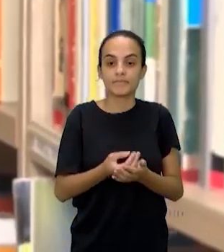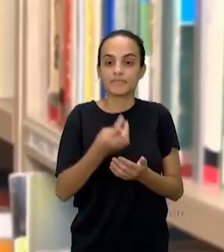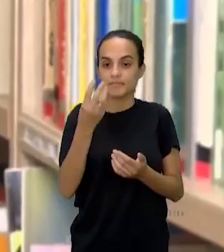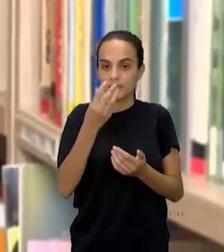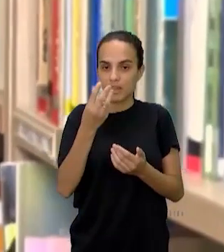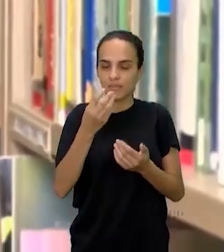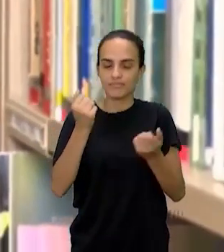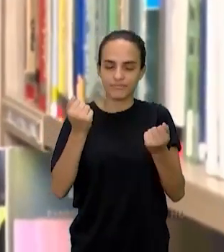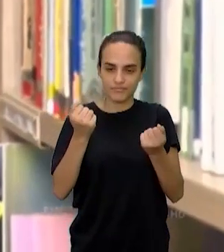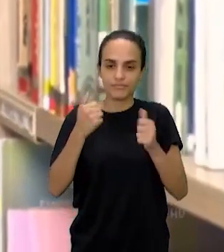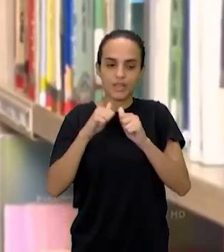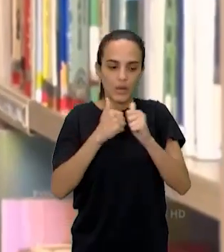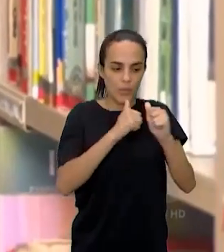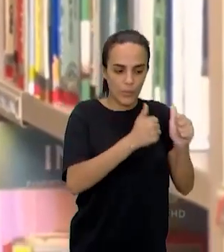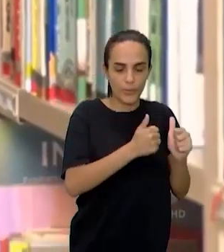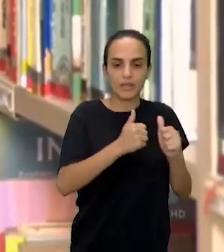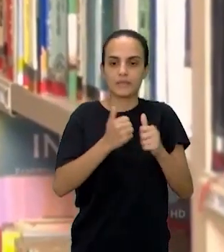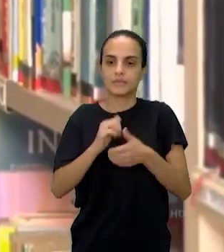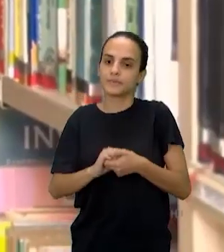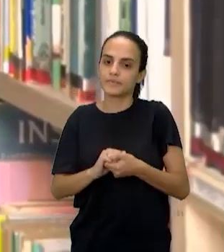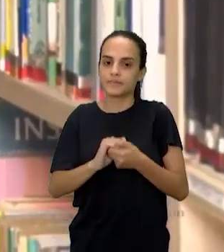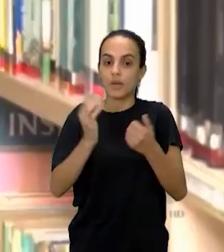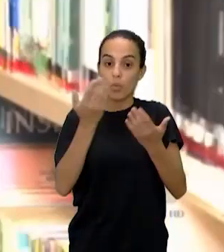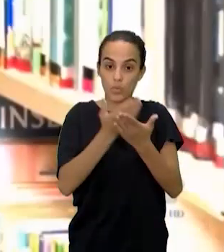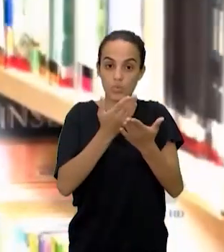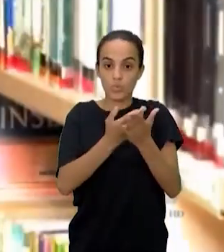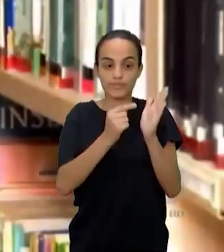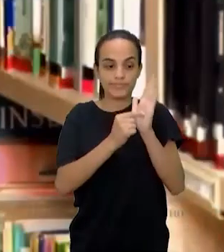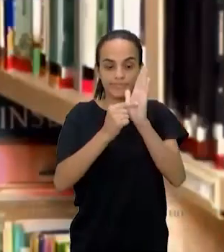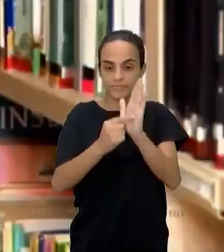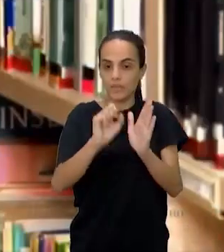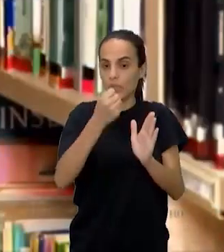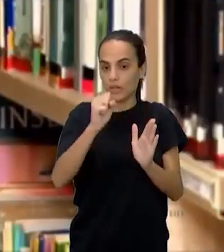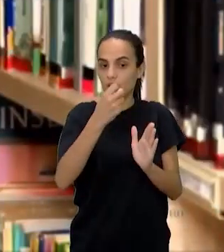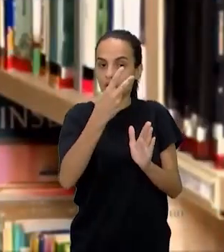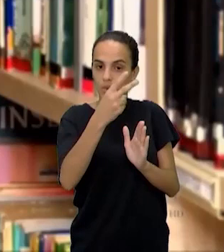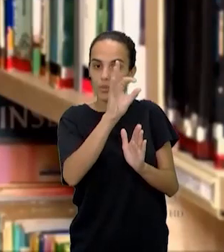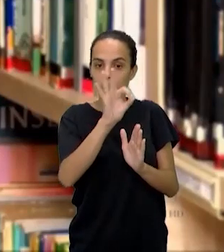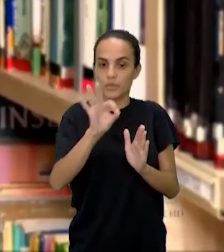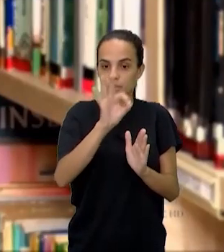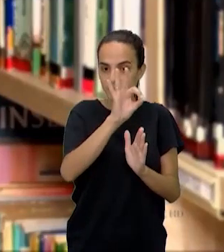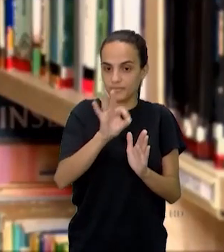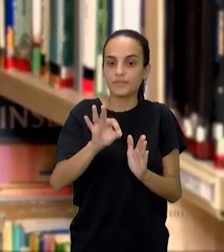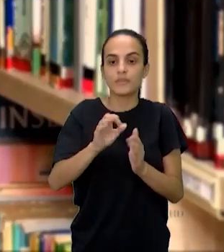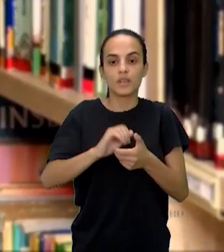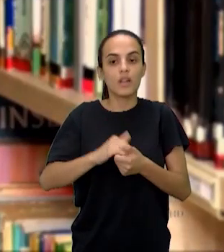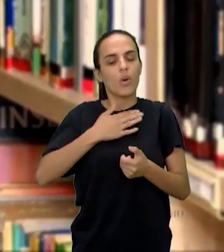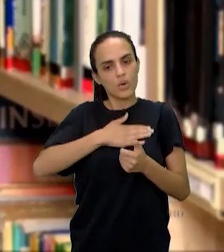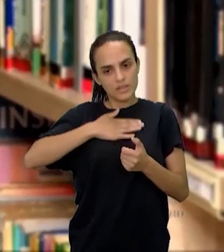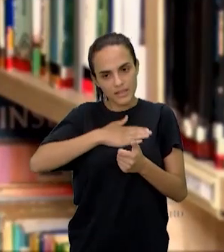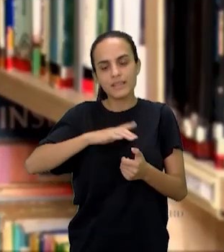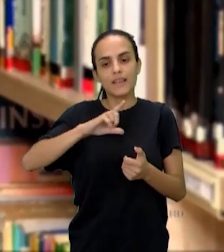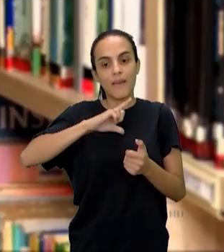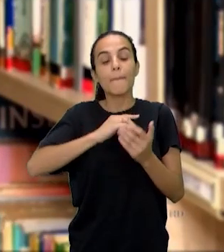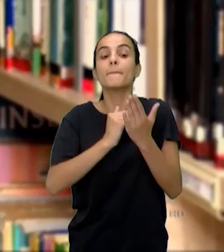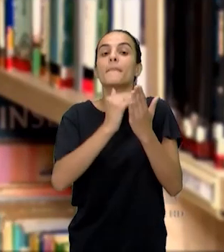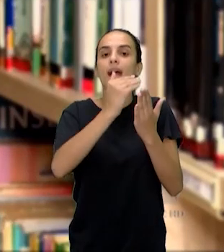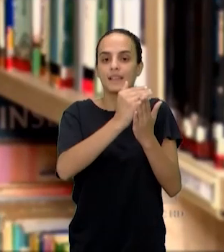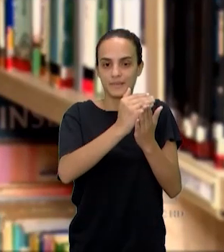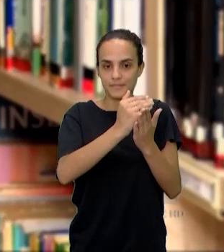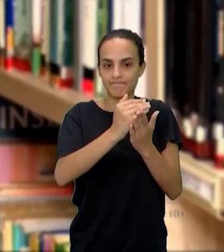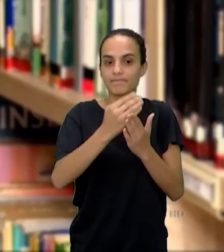Lagoense acompanha o perfil nacional. O estudo mostra que 82% dos leitores gostariam de ter lido